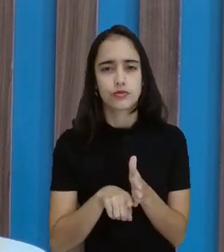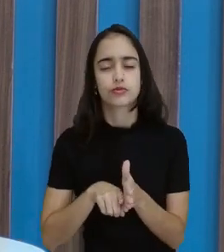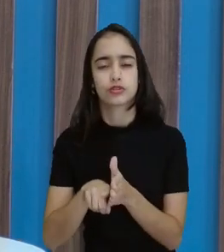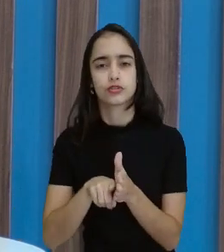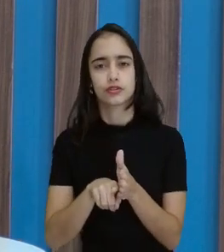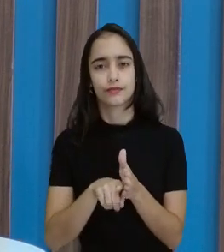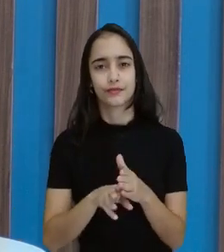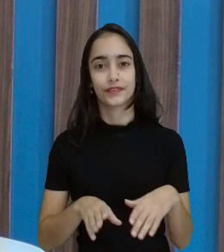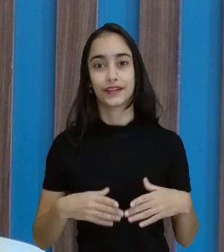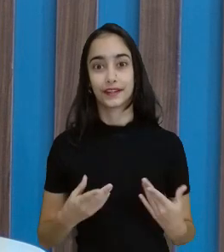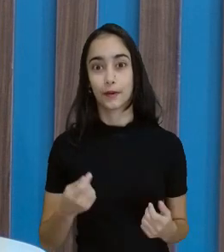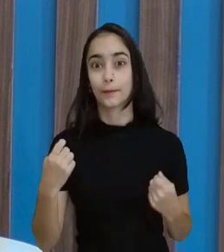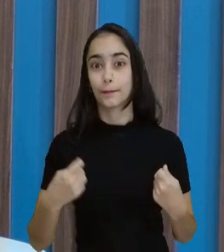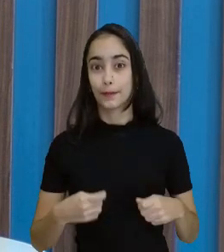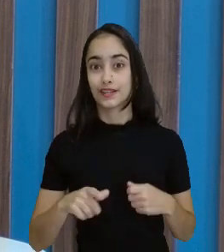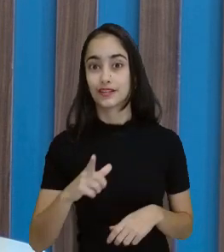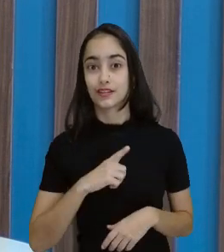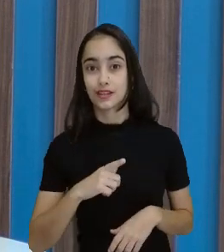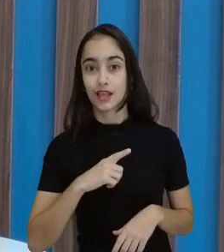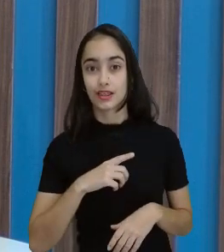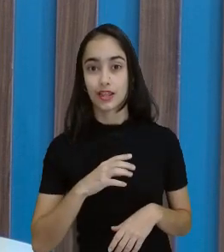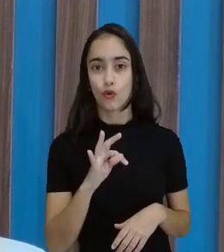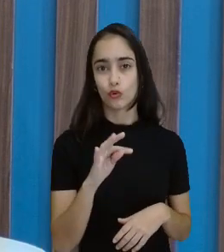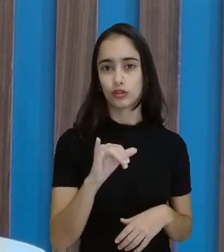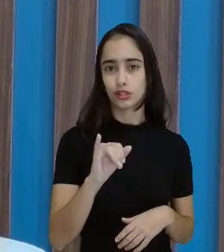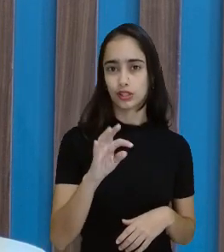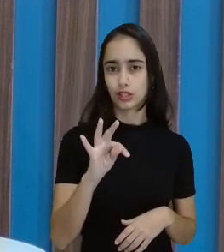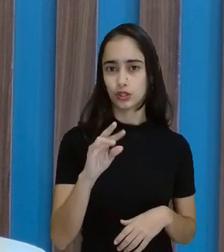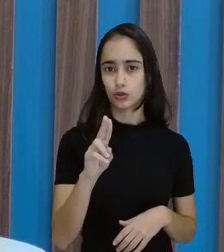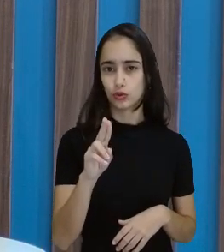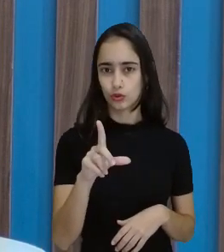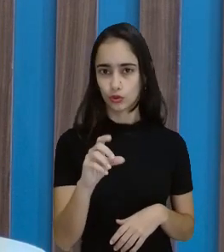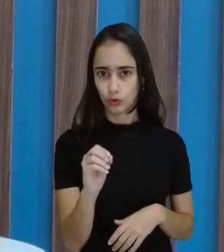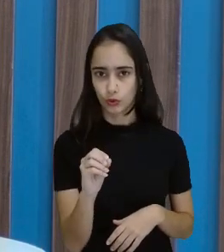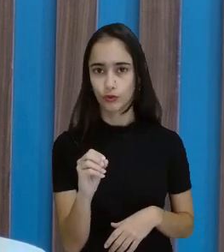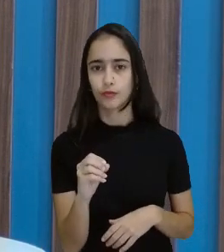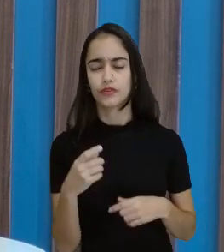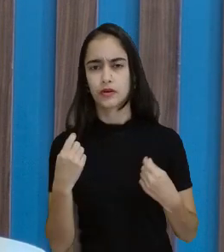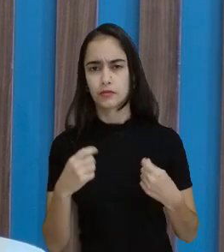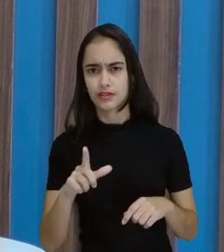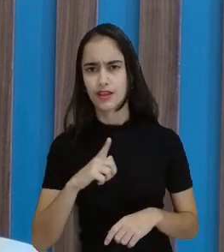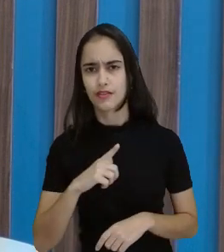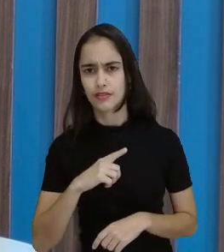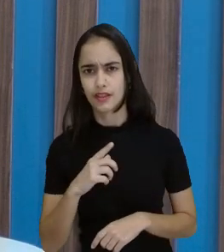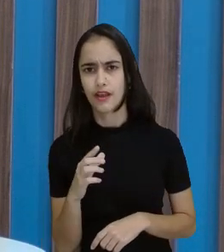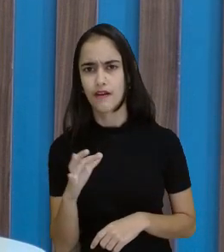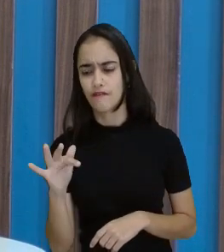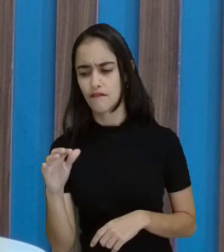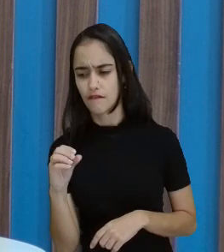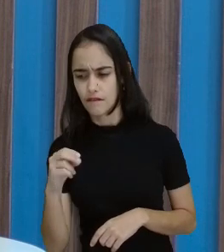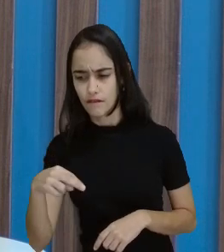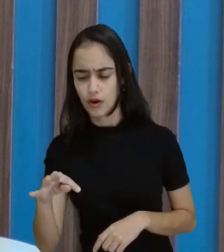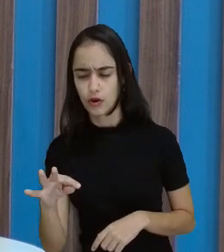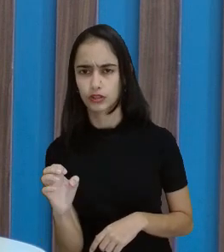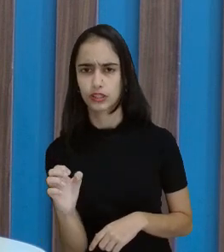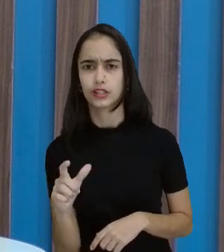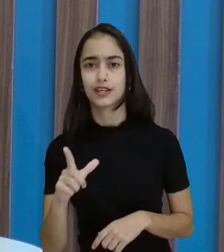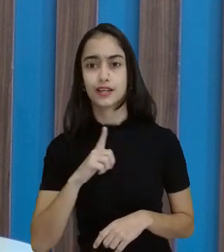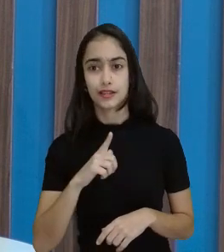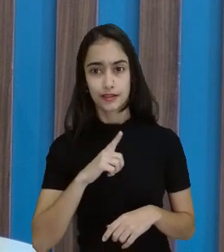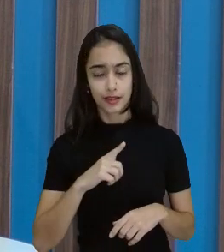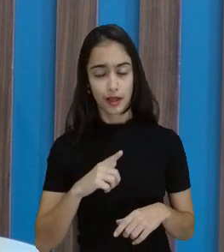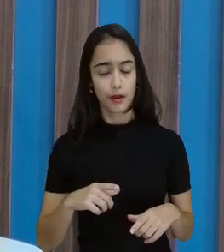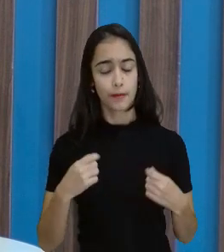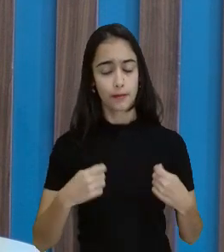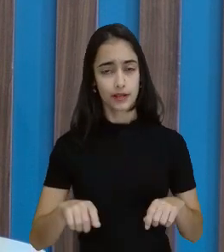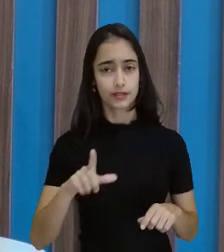e da fonte, existem também as legendas, né? Os gráficos também vêm com legendas. Por quê? Quando ele